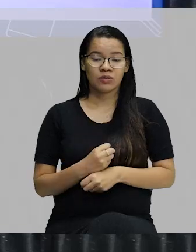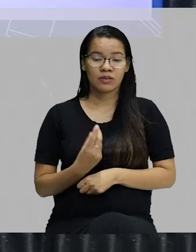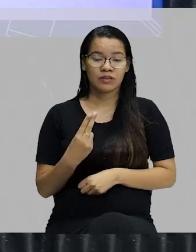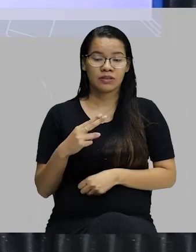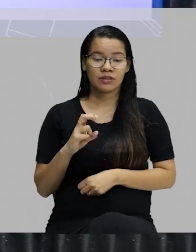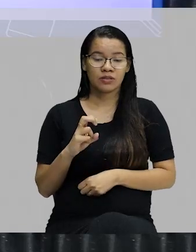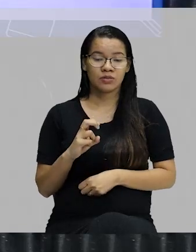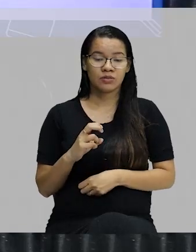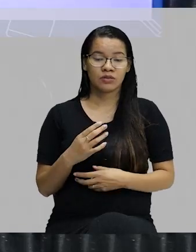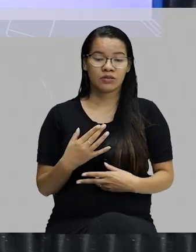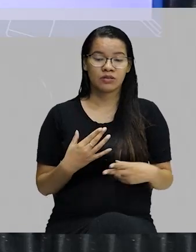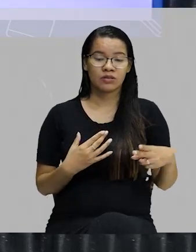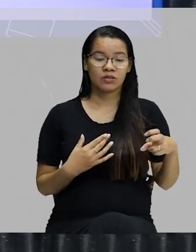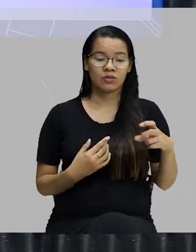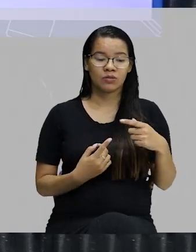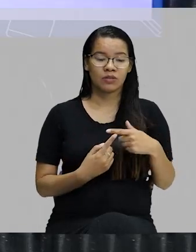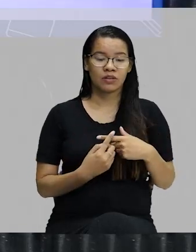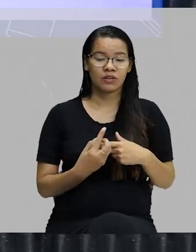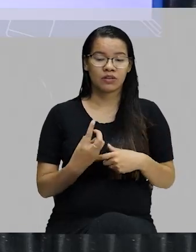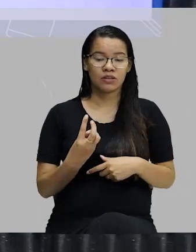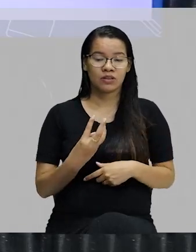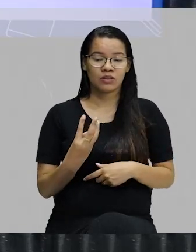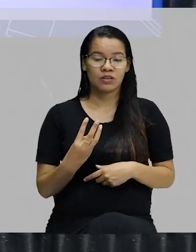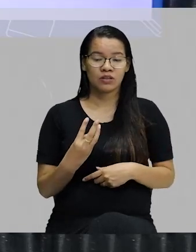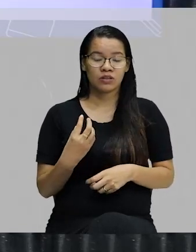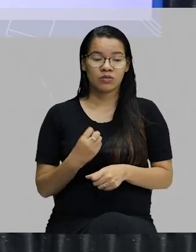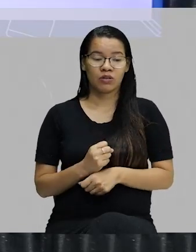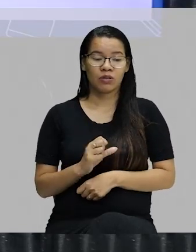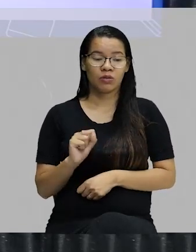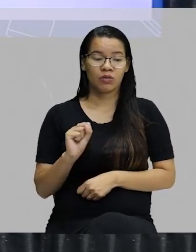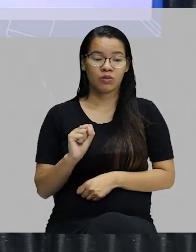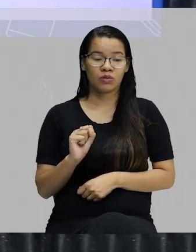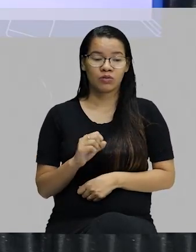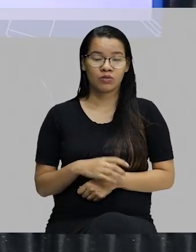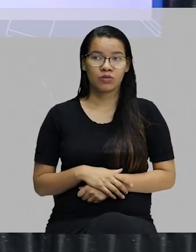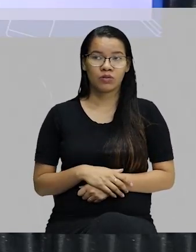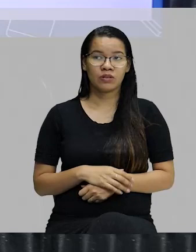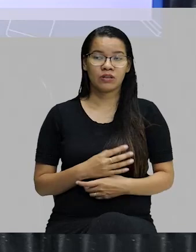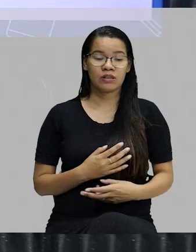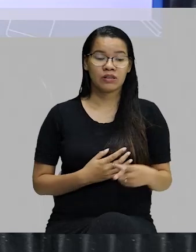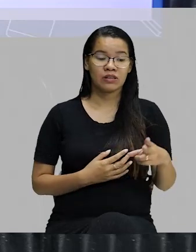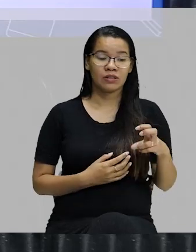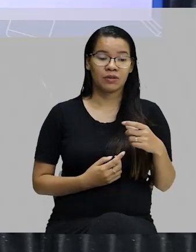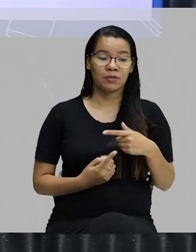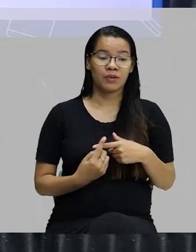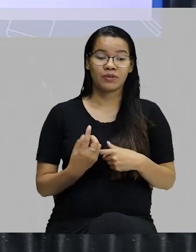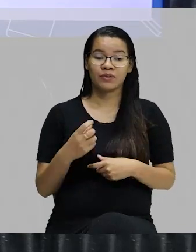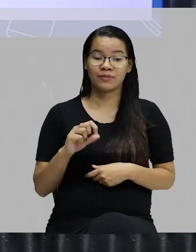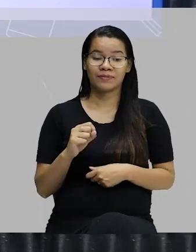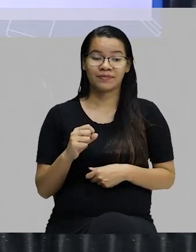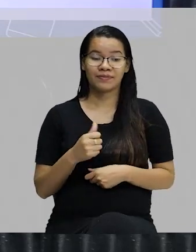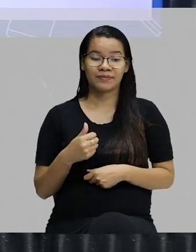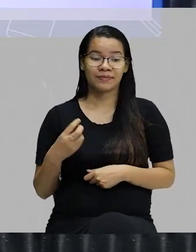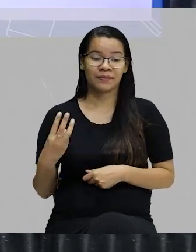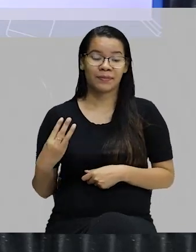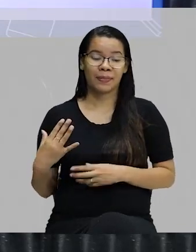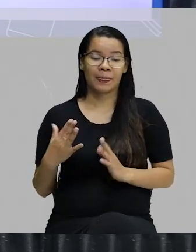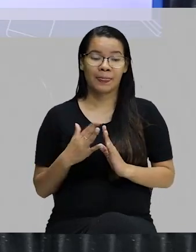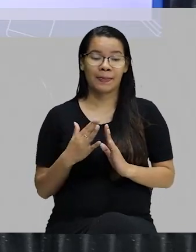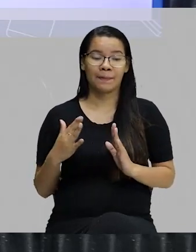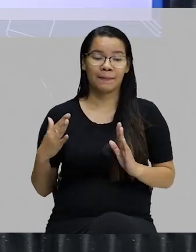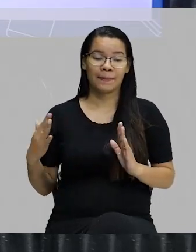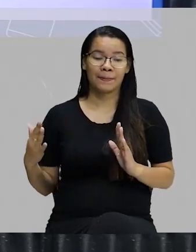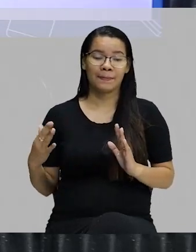o elemento que estava faltando, confirmando o cálculo dele, 5 mais 8, 13. Pronto, sequência de